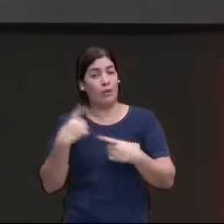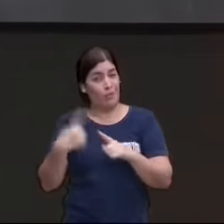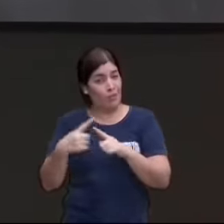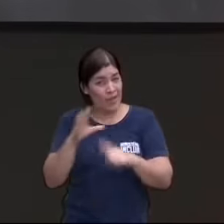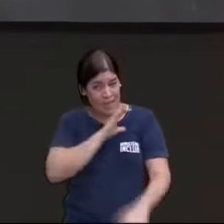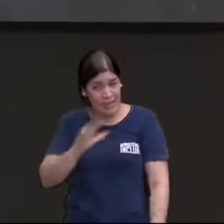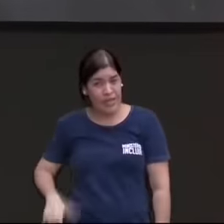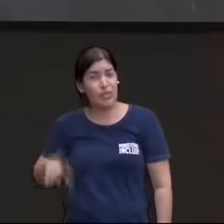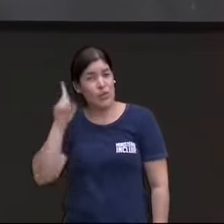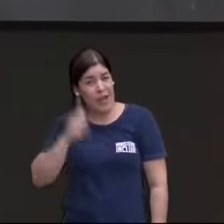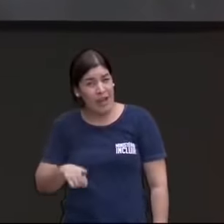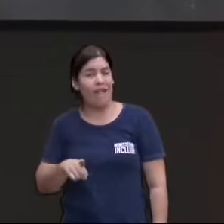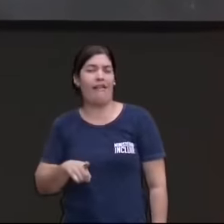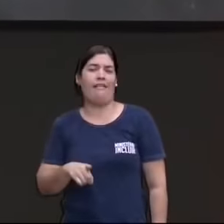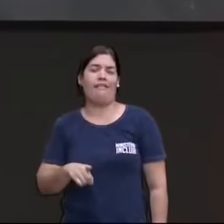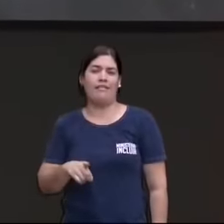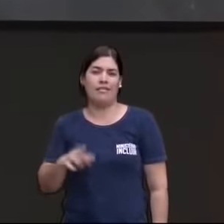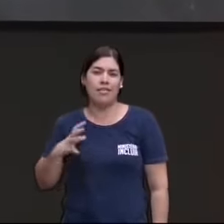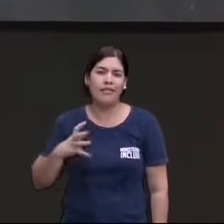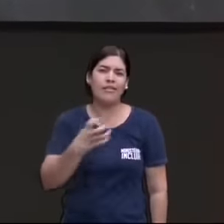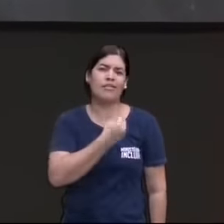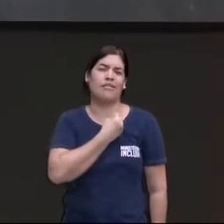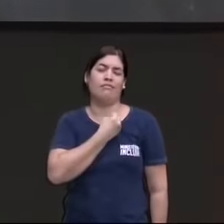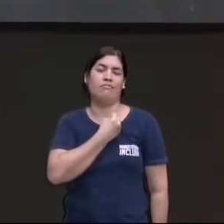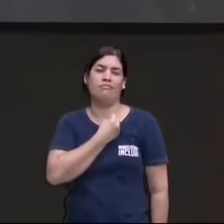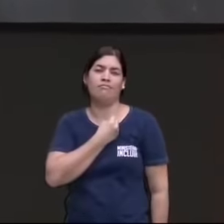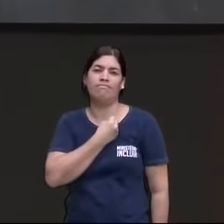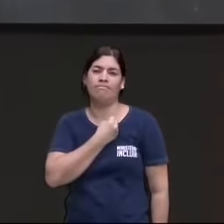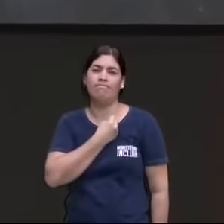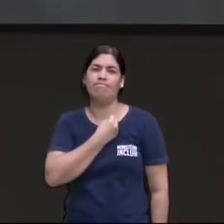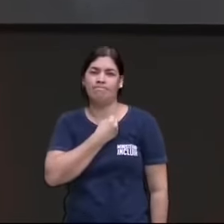o seu salvo-conduto para o pecado.